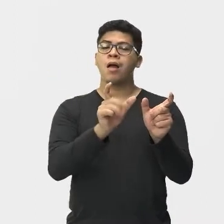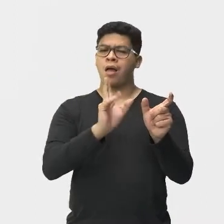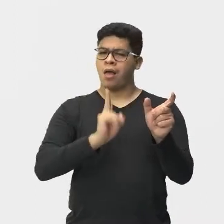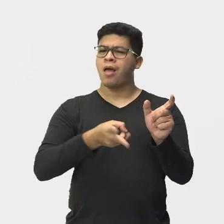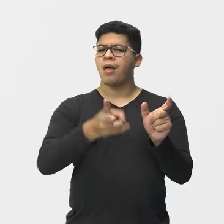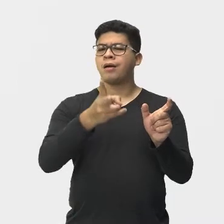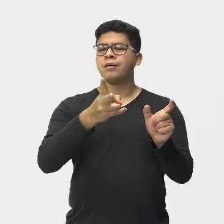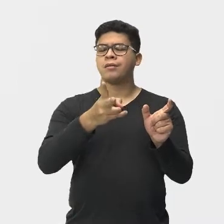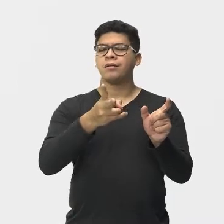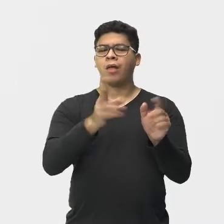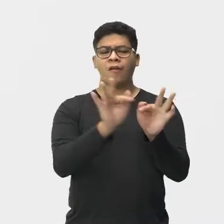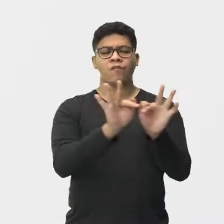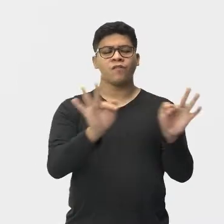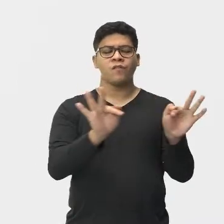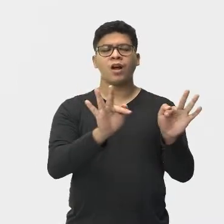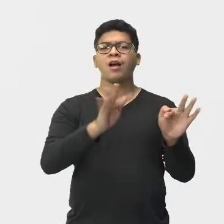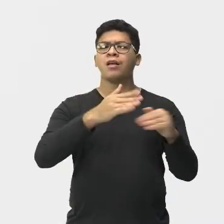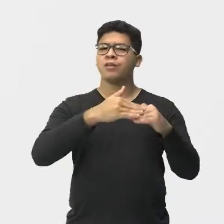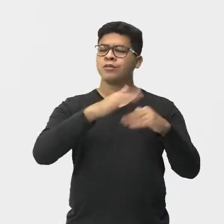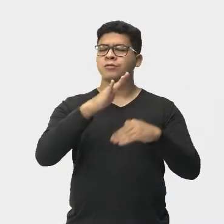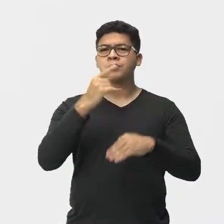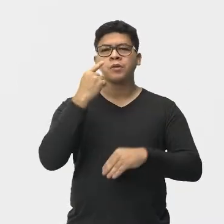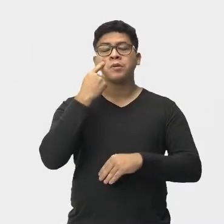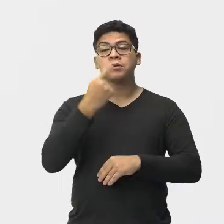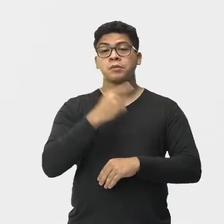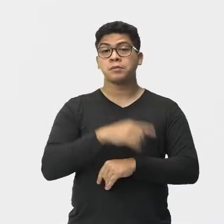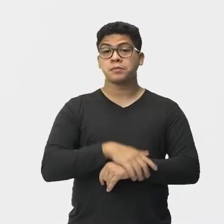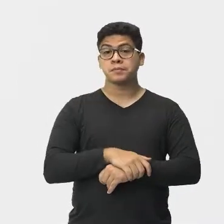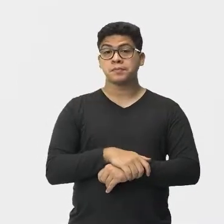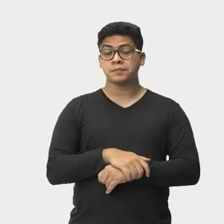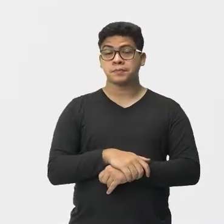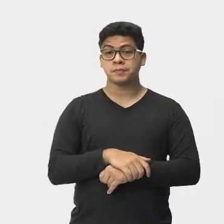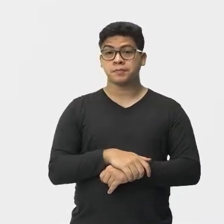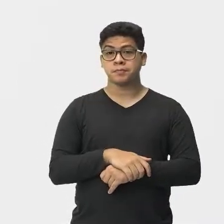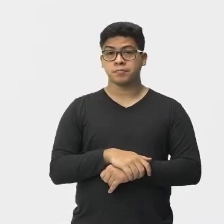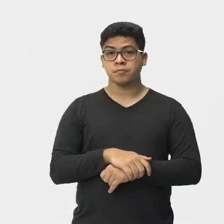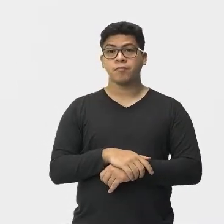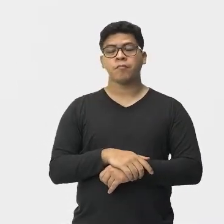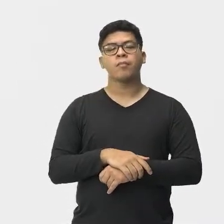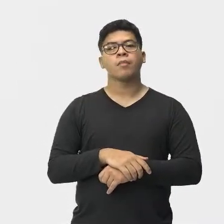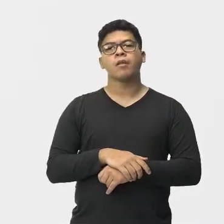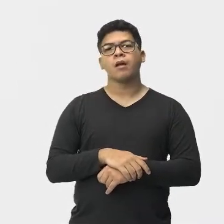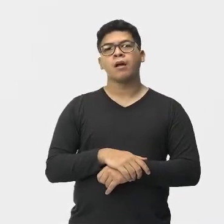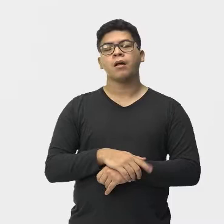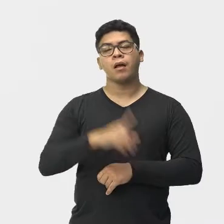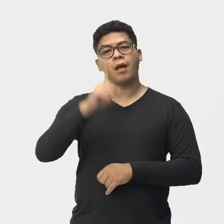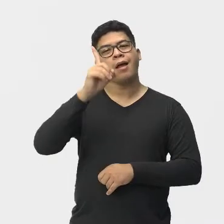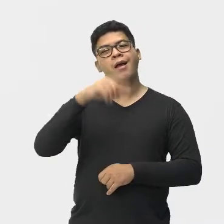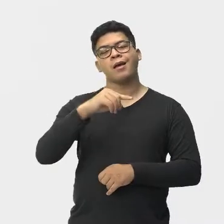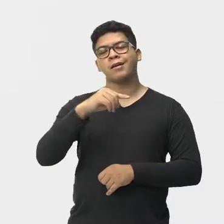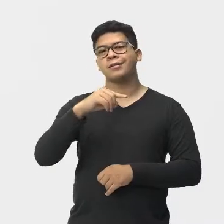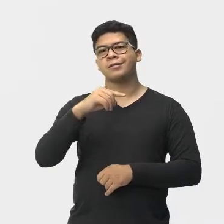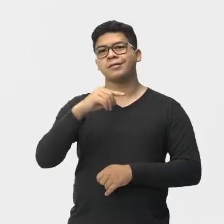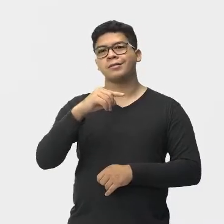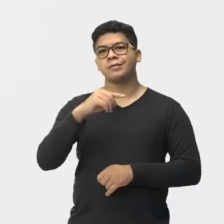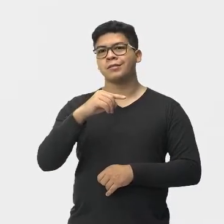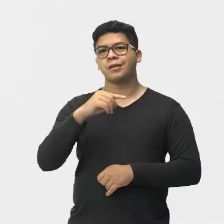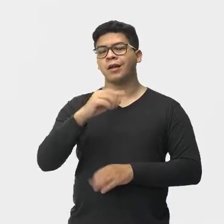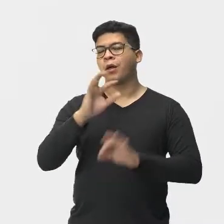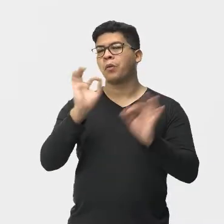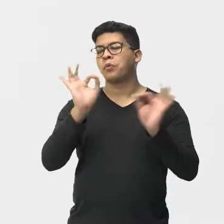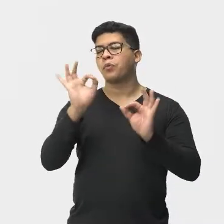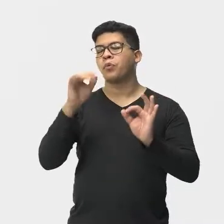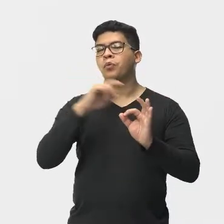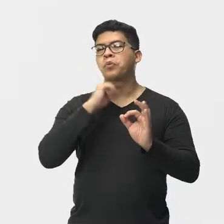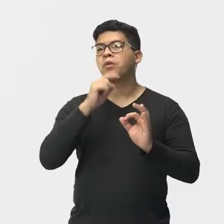de las oraciones. Estou falando aí para vocês que o complemento direto é, sem dúvida alguma,